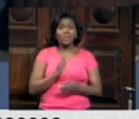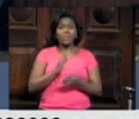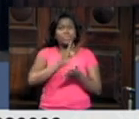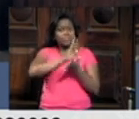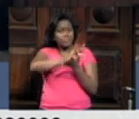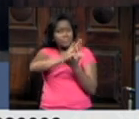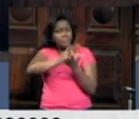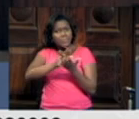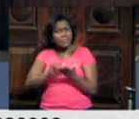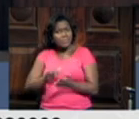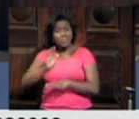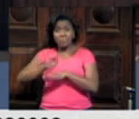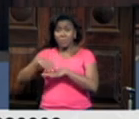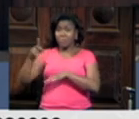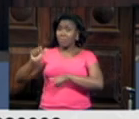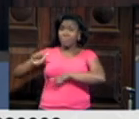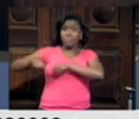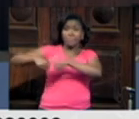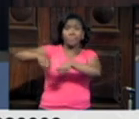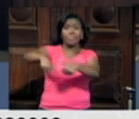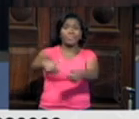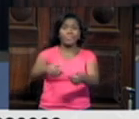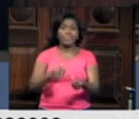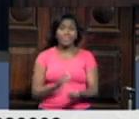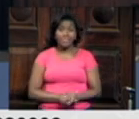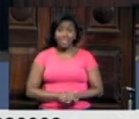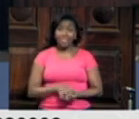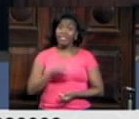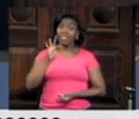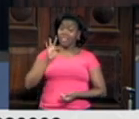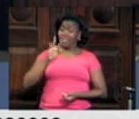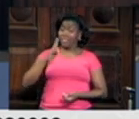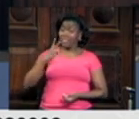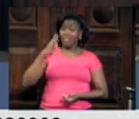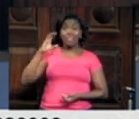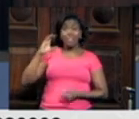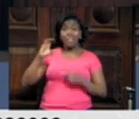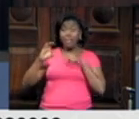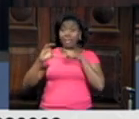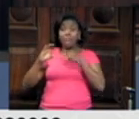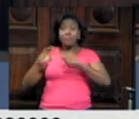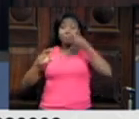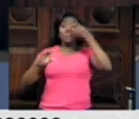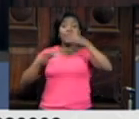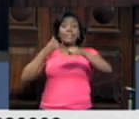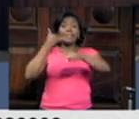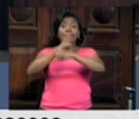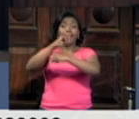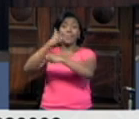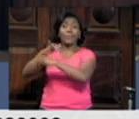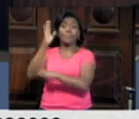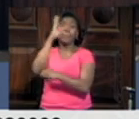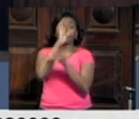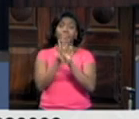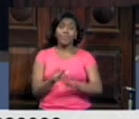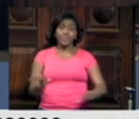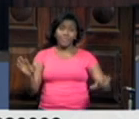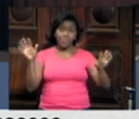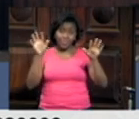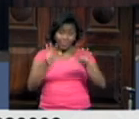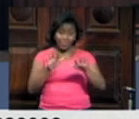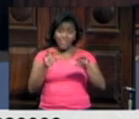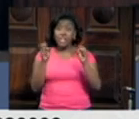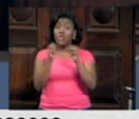de 12% ao ano. O senhor Fernando Henrique Cardoso é um dos grandes traidores da pátria. E o